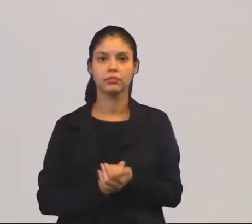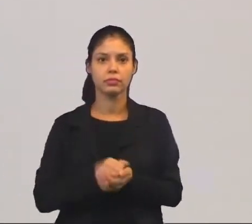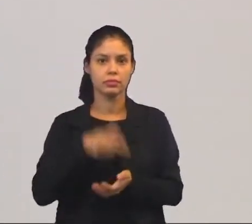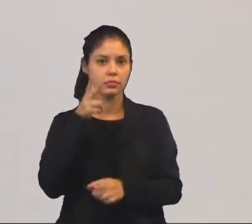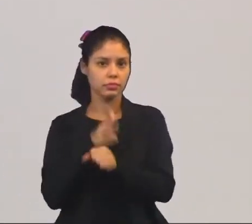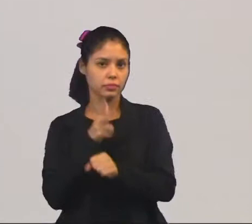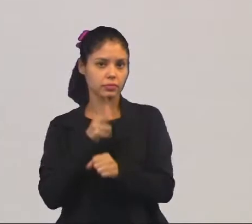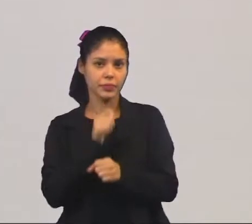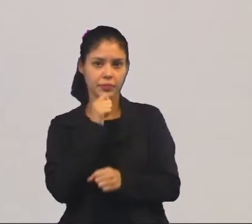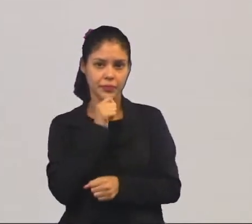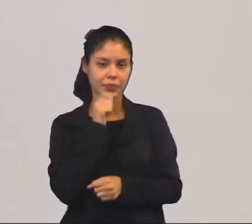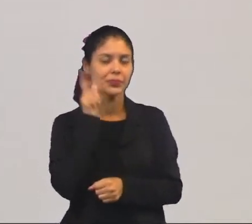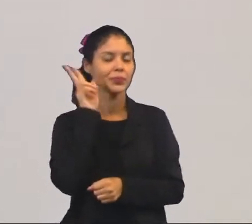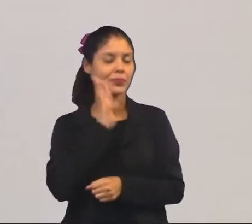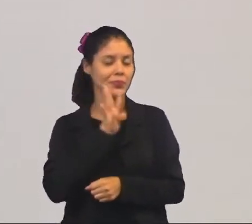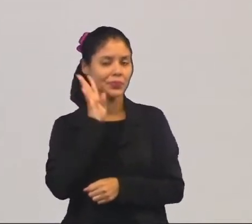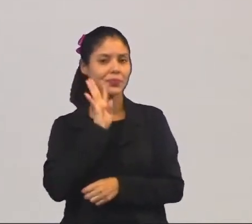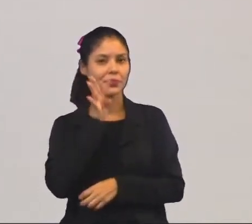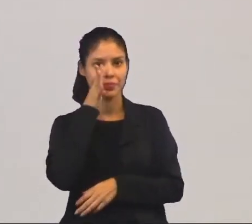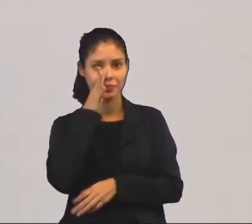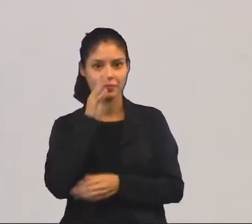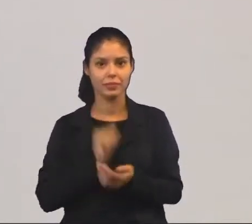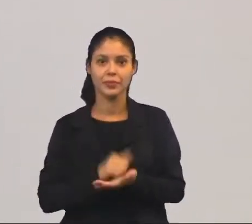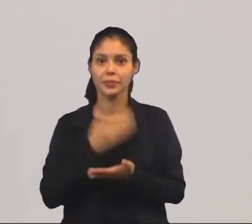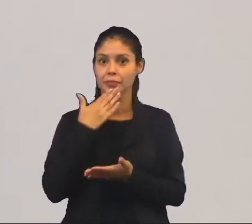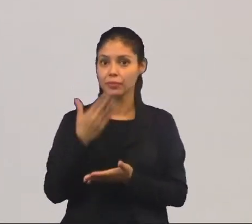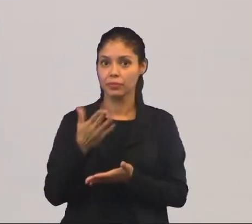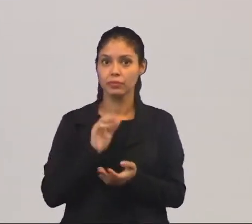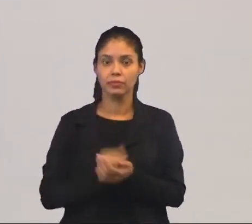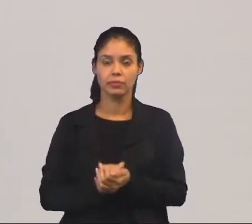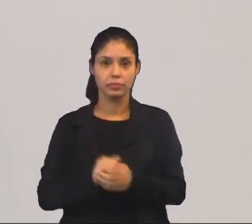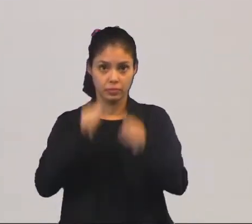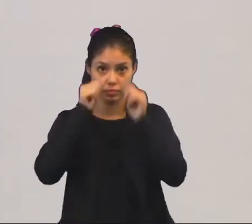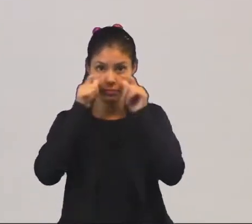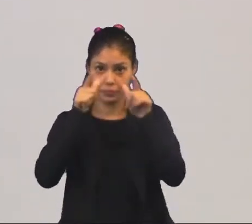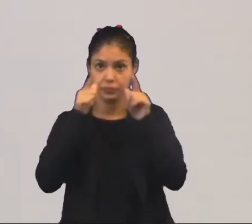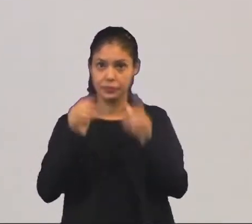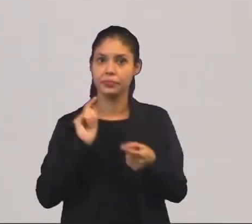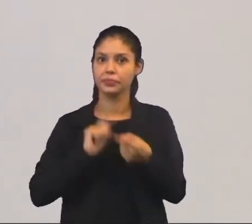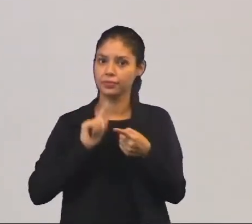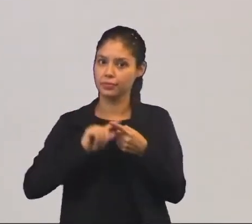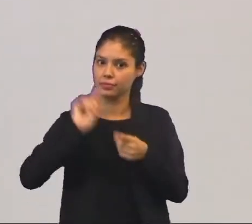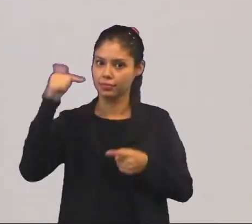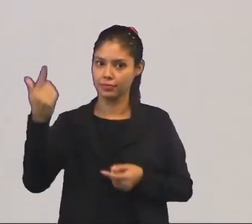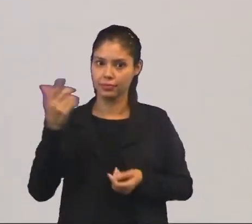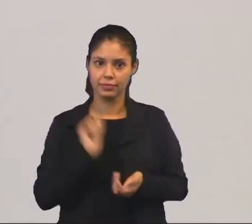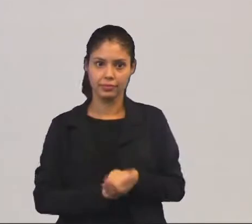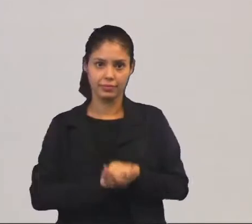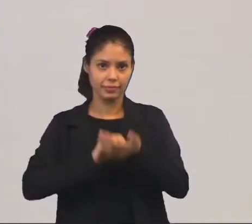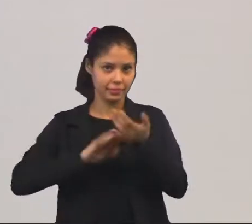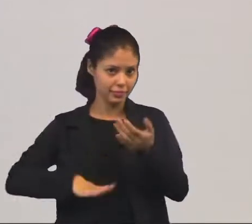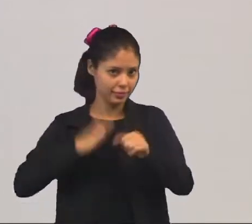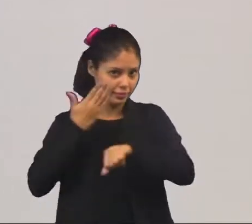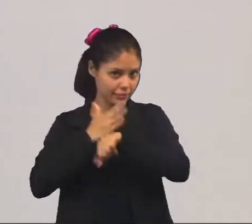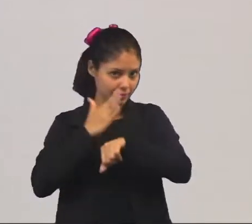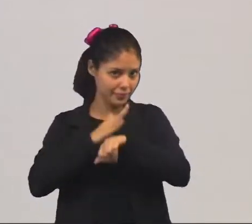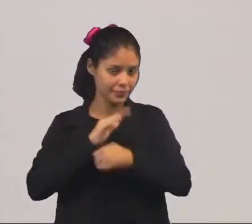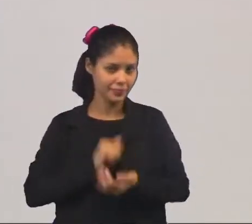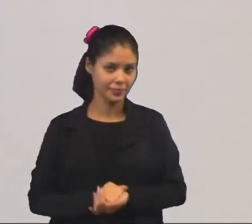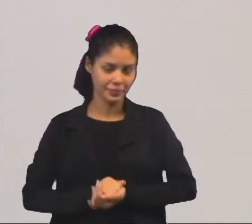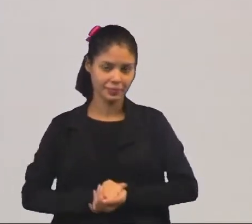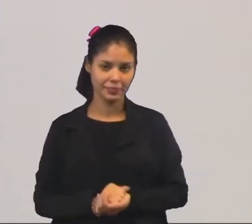aqui um vídeo muito interessante para que vocês assistam. Peço que vocês tenham extrema atenção, porque depois dele nós vamos praticar e termos